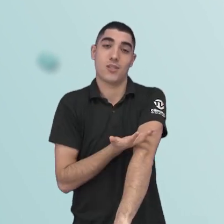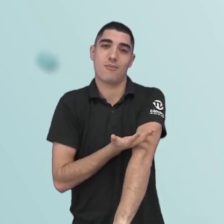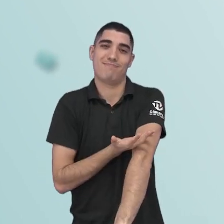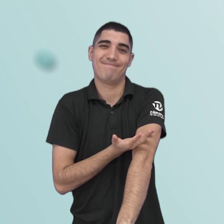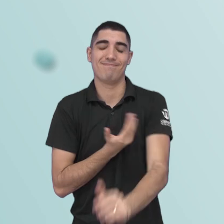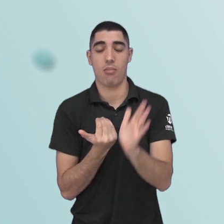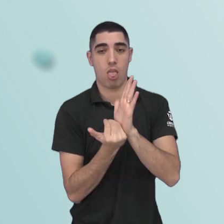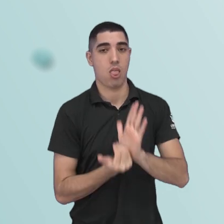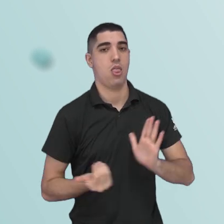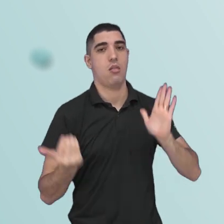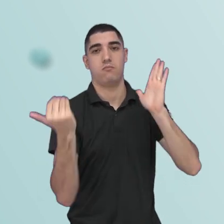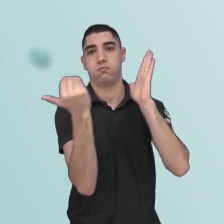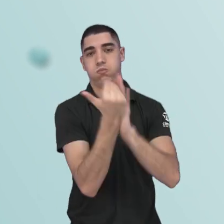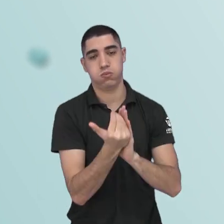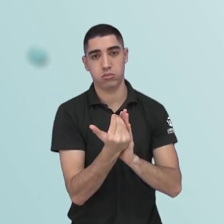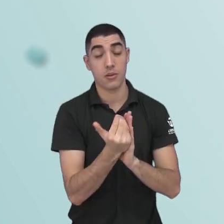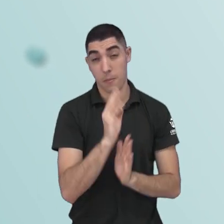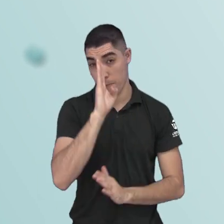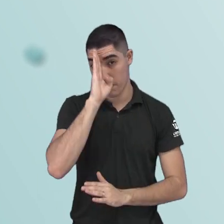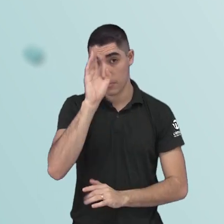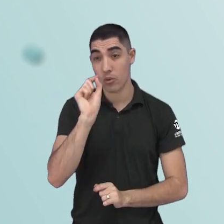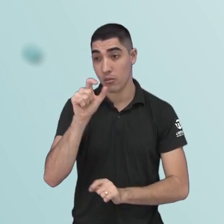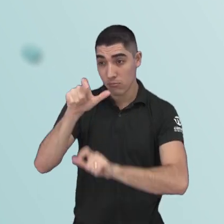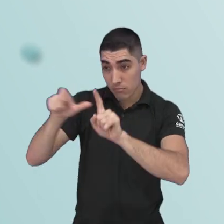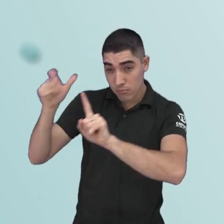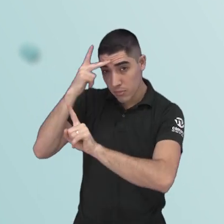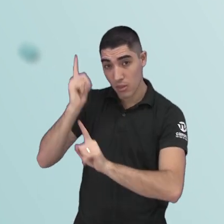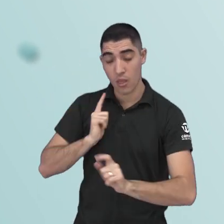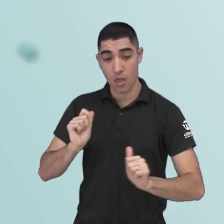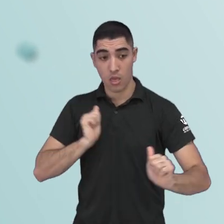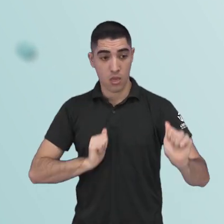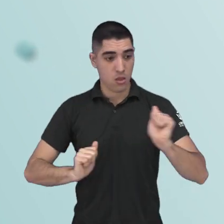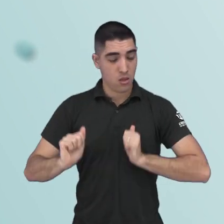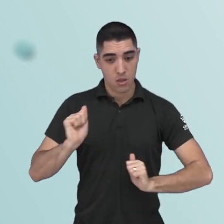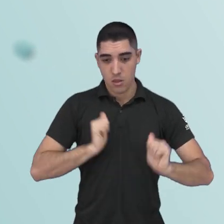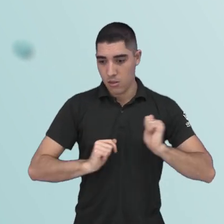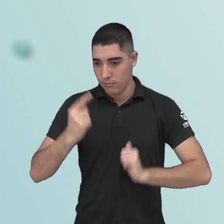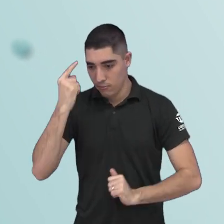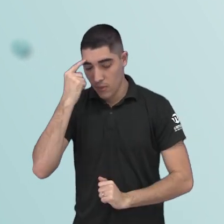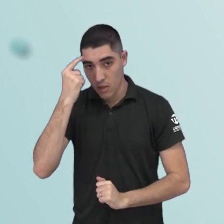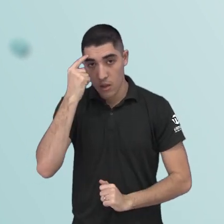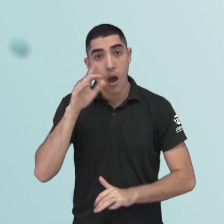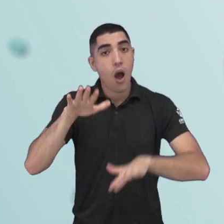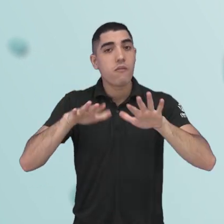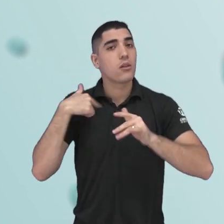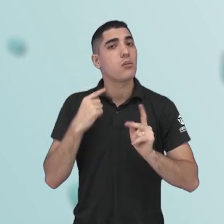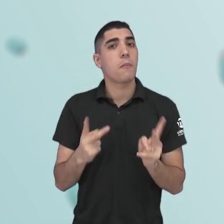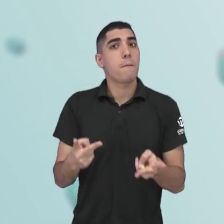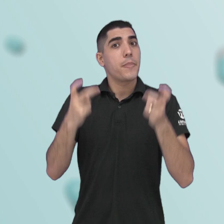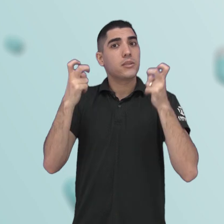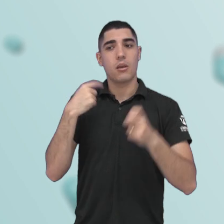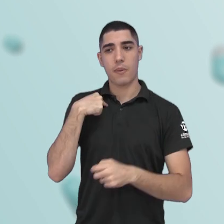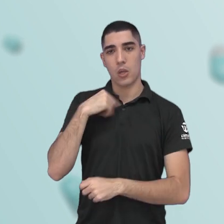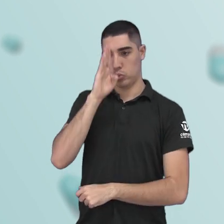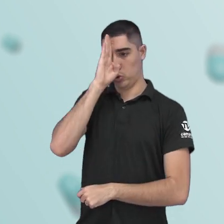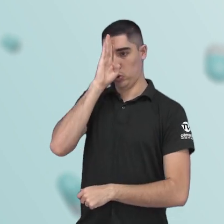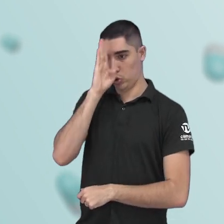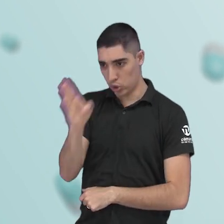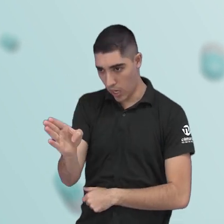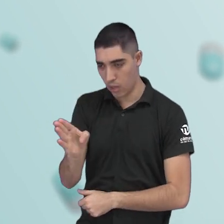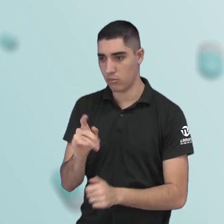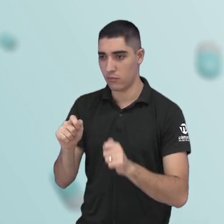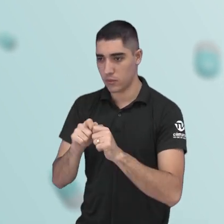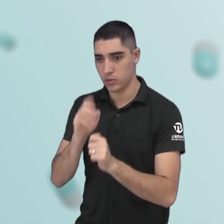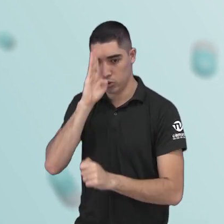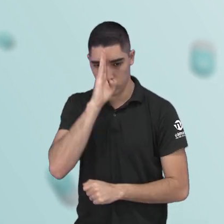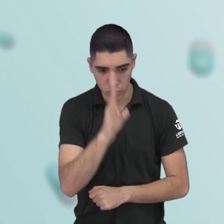consegue verificar principalmente pela ansiedade, por você nem perceber que está no piloto automático, né?